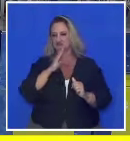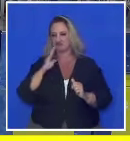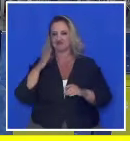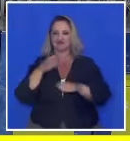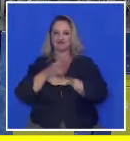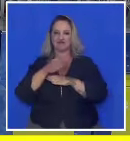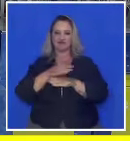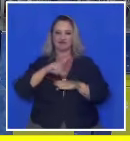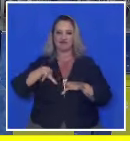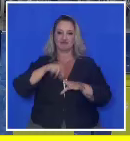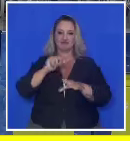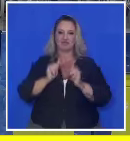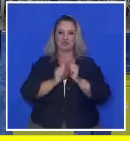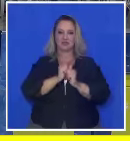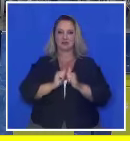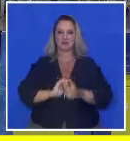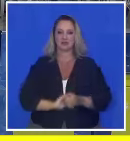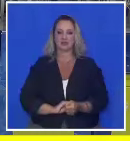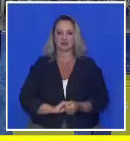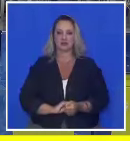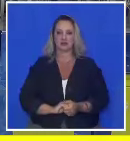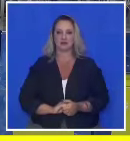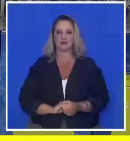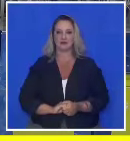participam do sorteio da Time Mania.